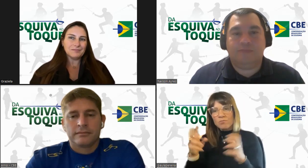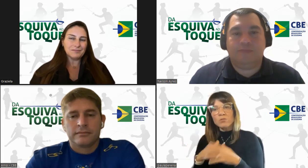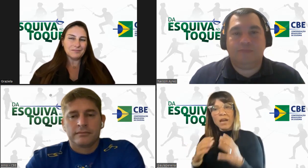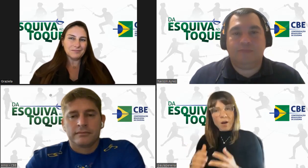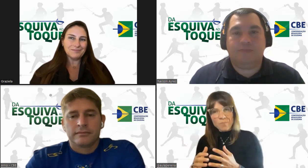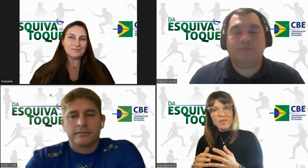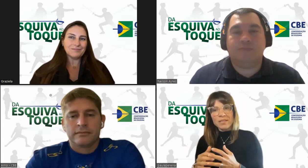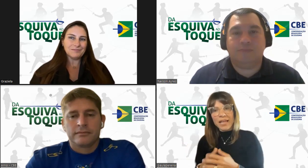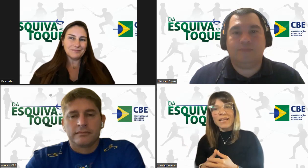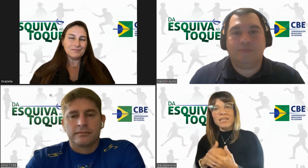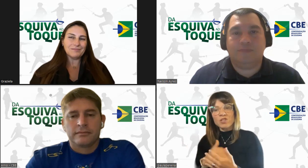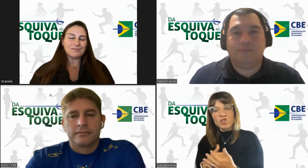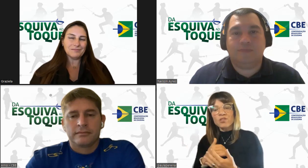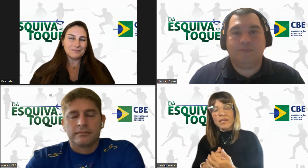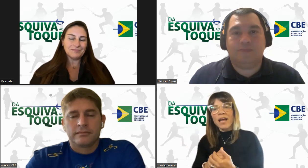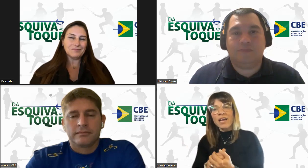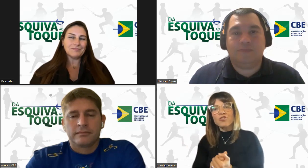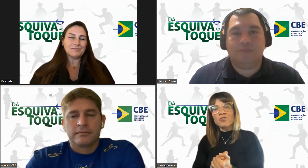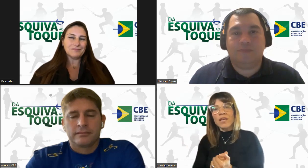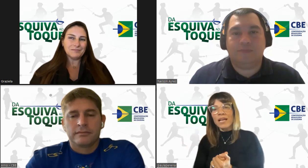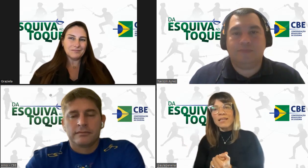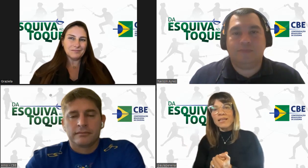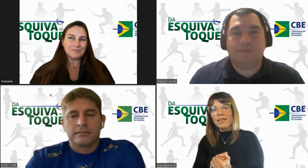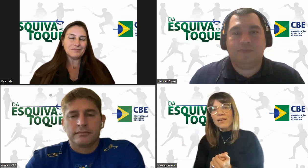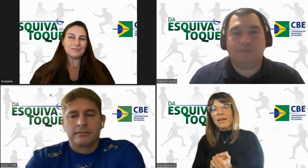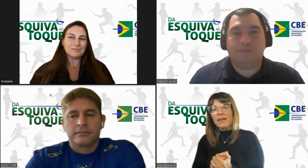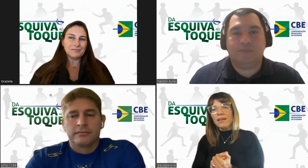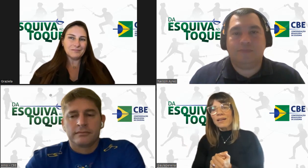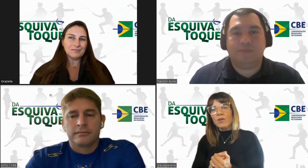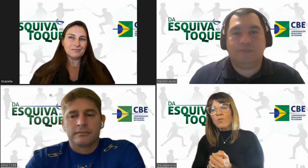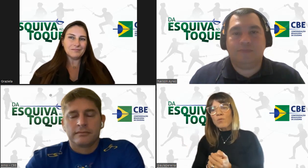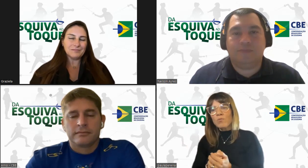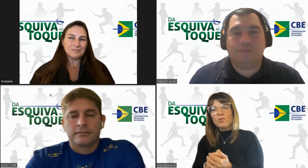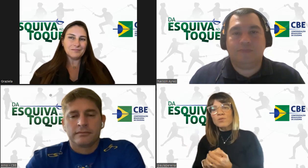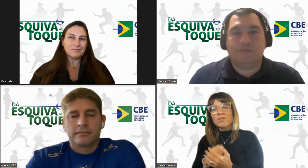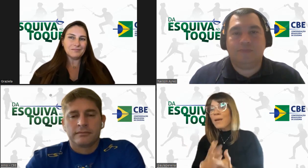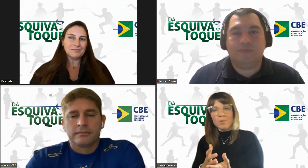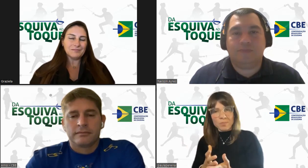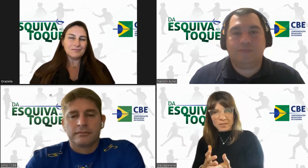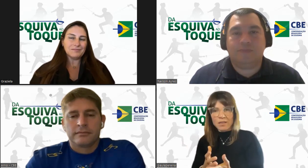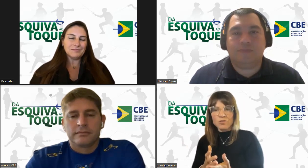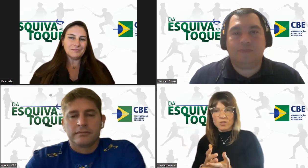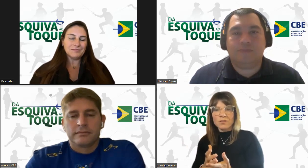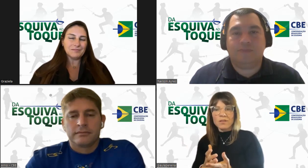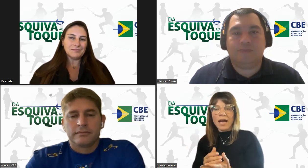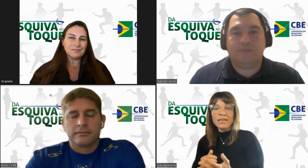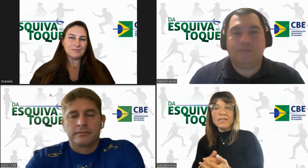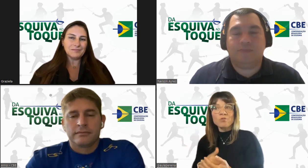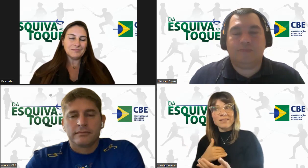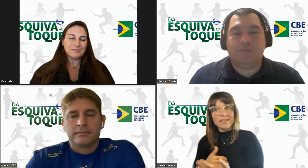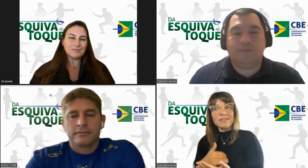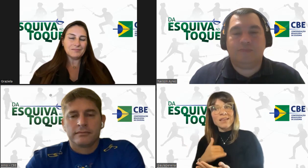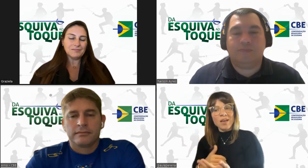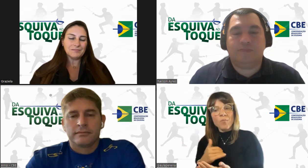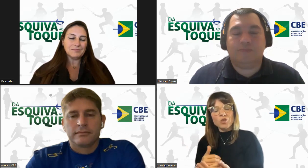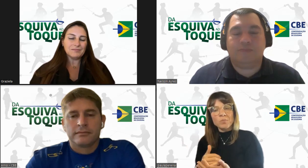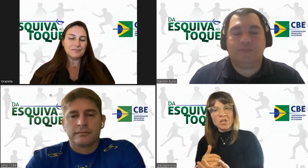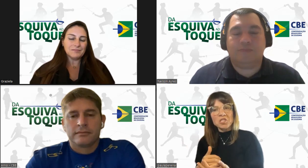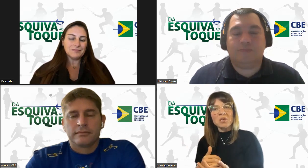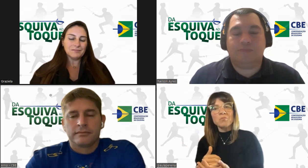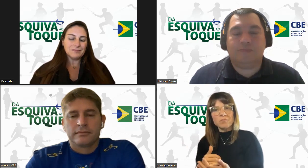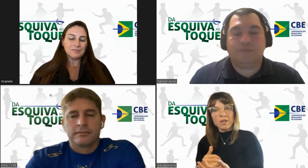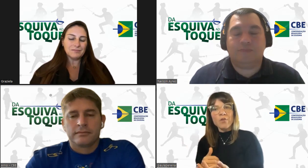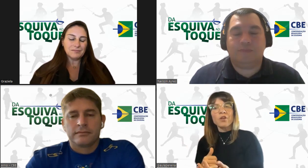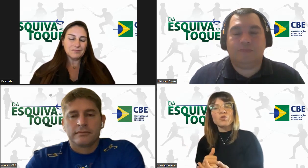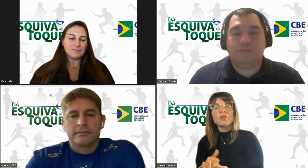é uma medicação natural né que se a gente treinar a gente tem ali um recurso sempre presente e os atletas que realmente